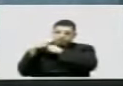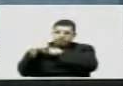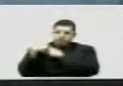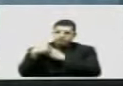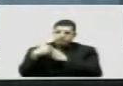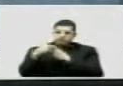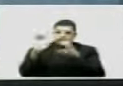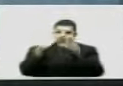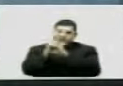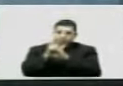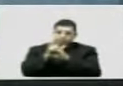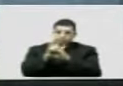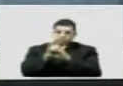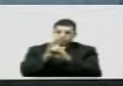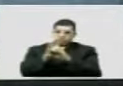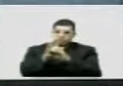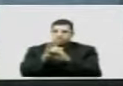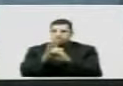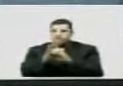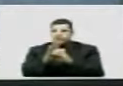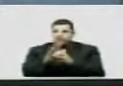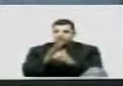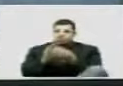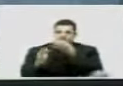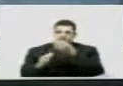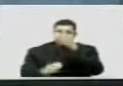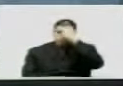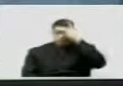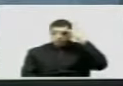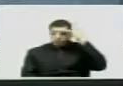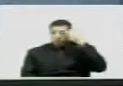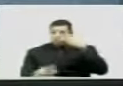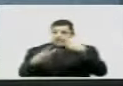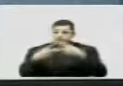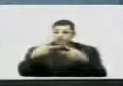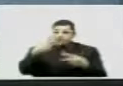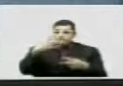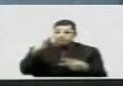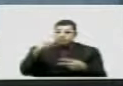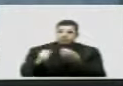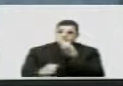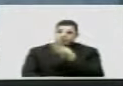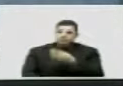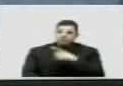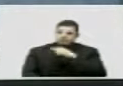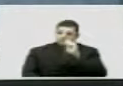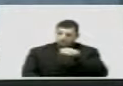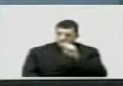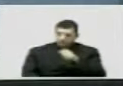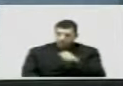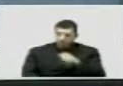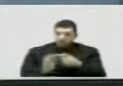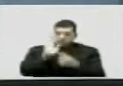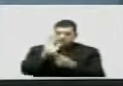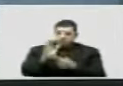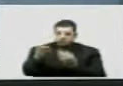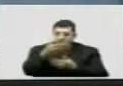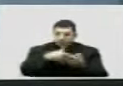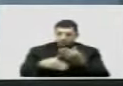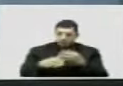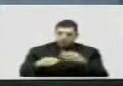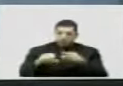responsável constitucionalmente pelas questões de pessoal da administração pública, defira uma liminar em